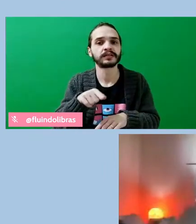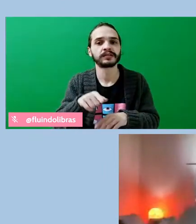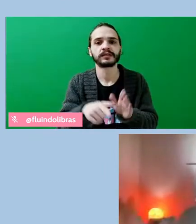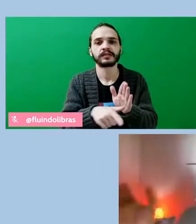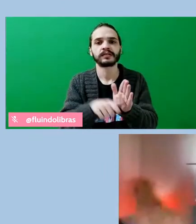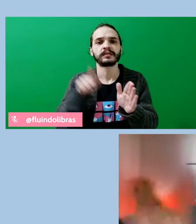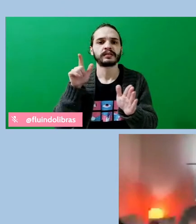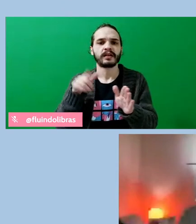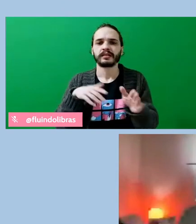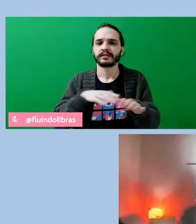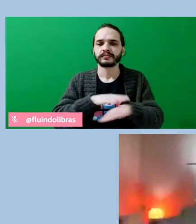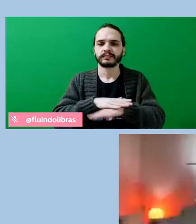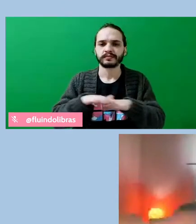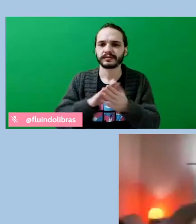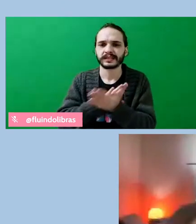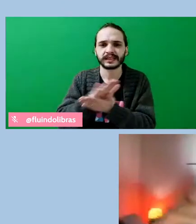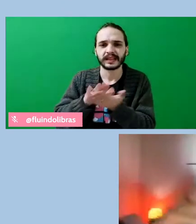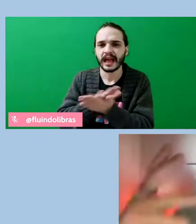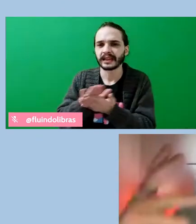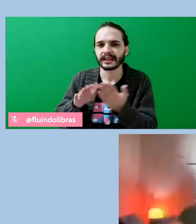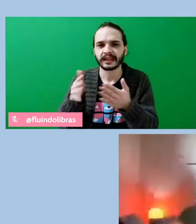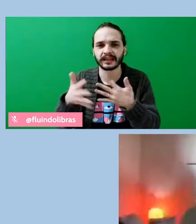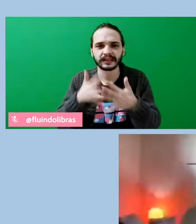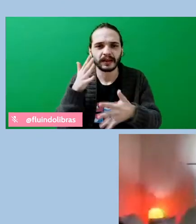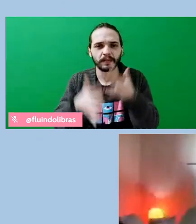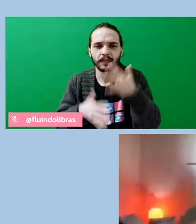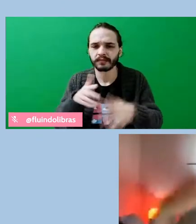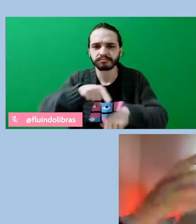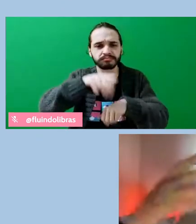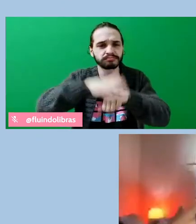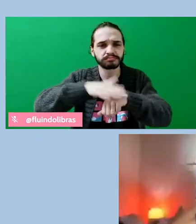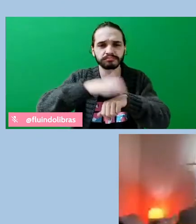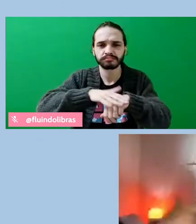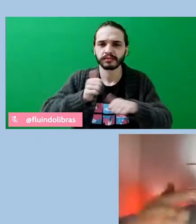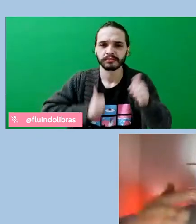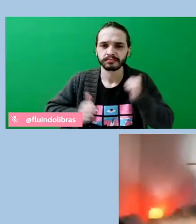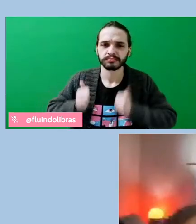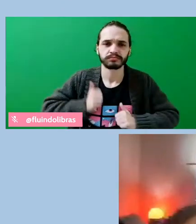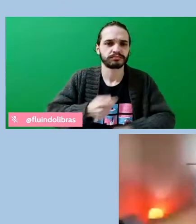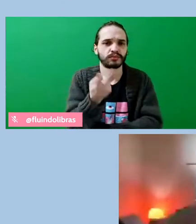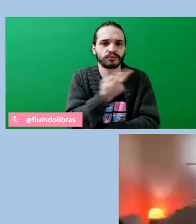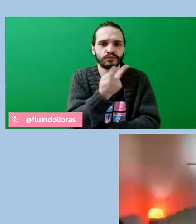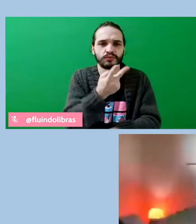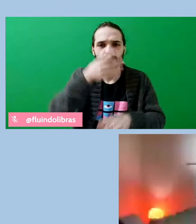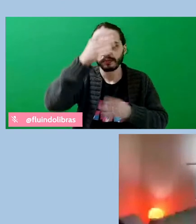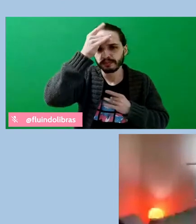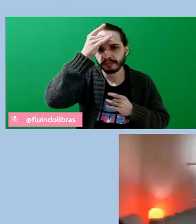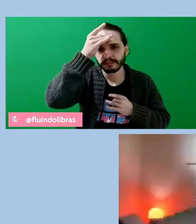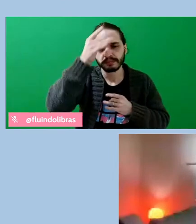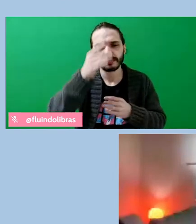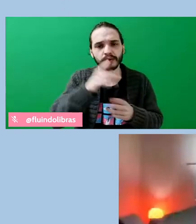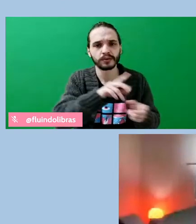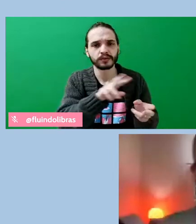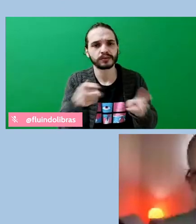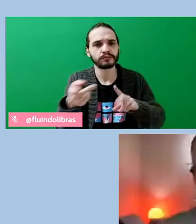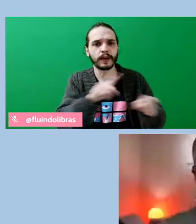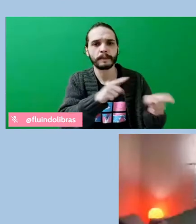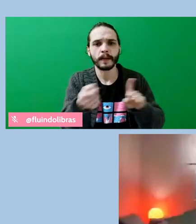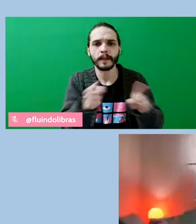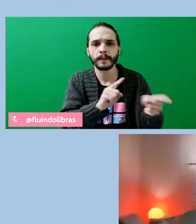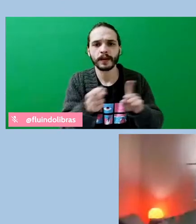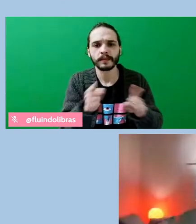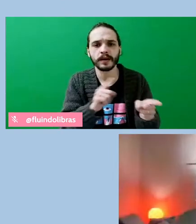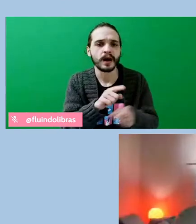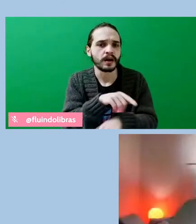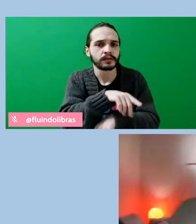caminho e mais deixasse elas se enquadrarem, elas darem o ritmo, elas, uma alimentando a outra, mais a gente